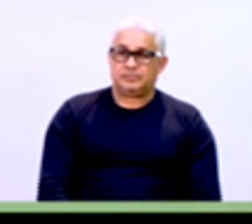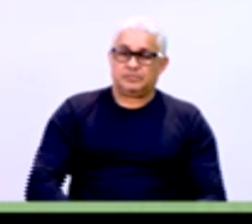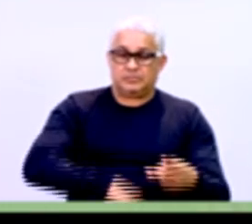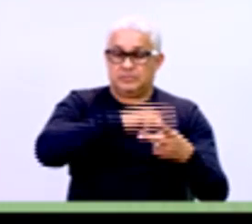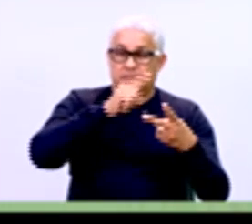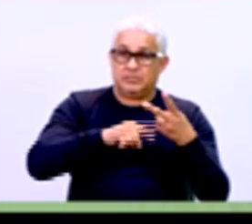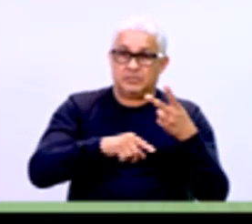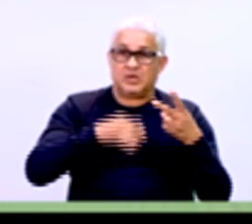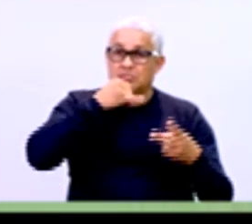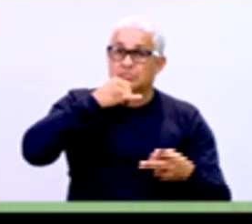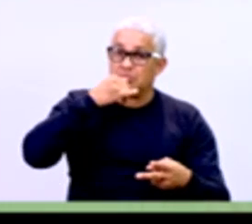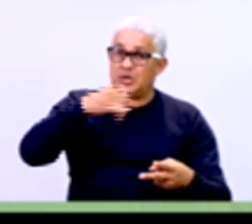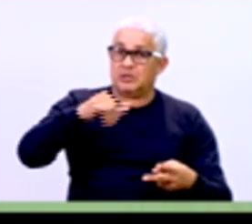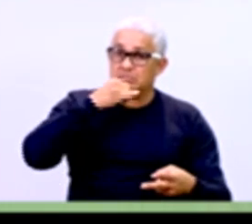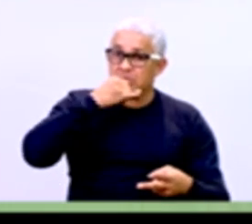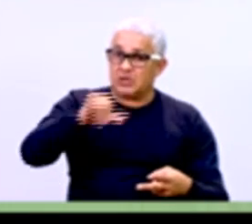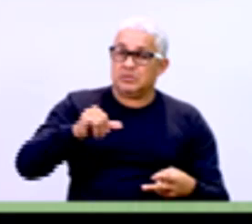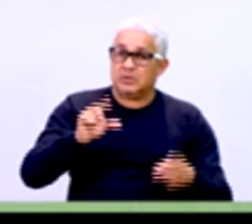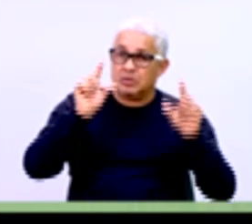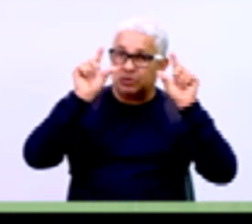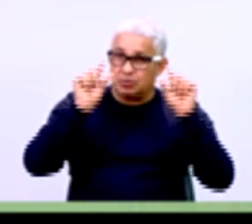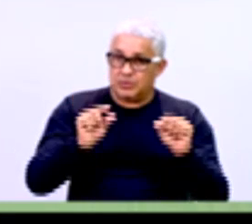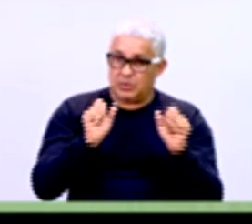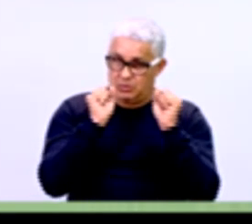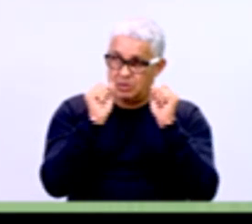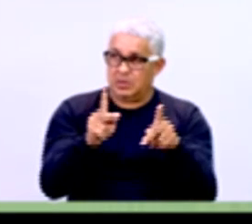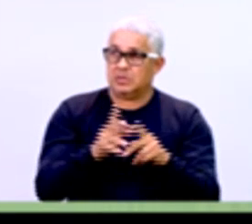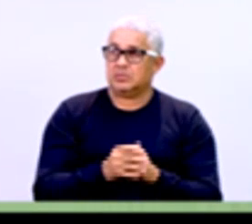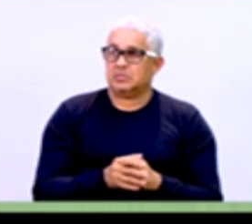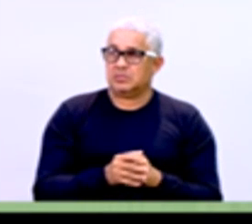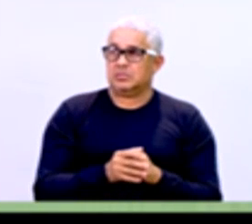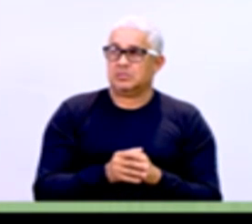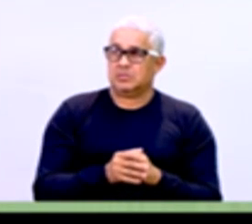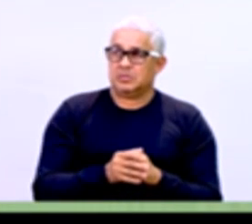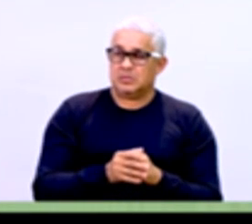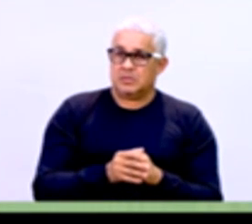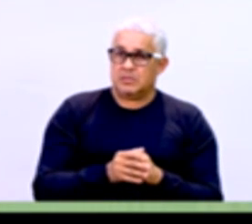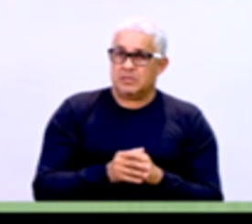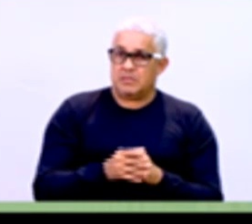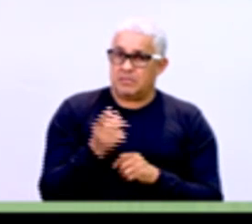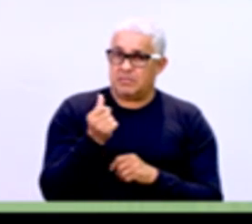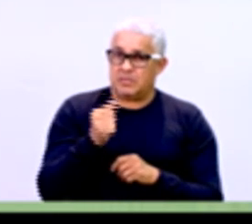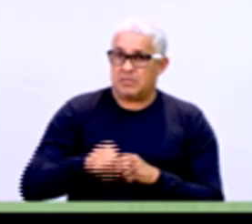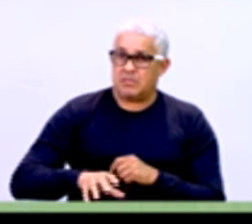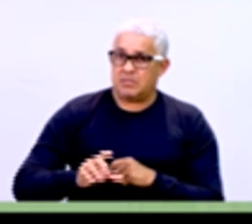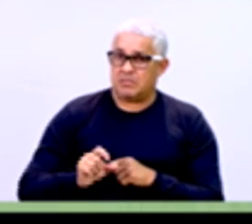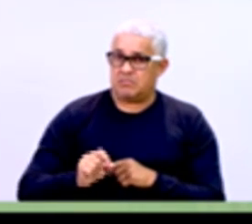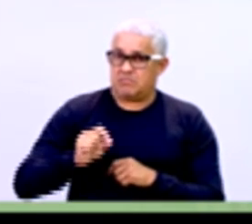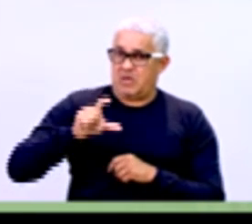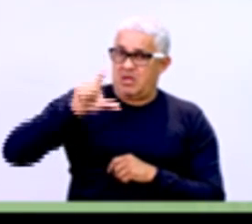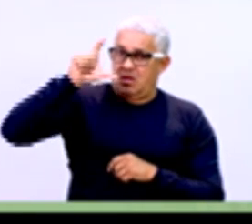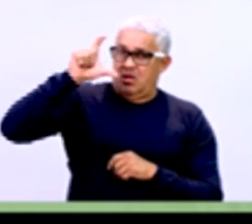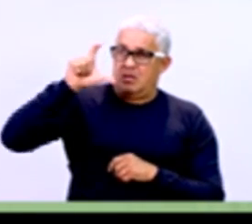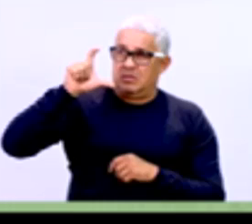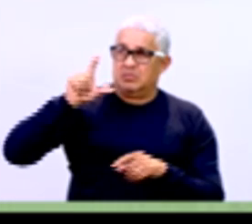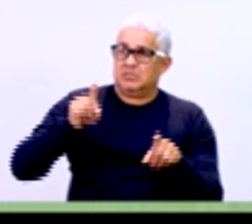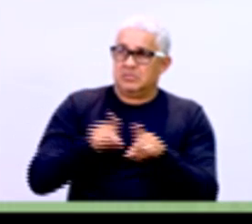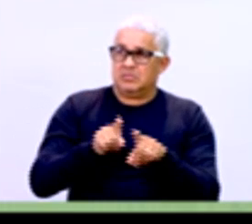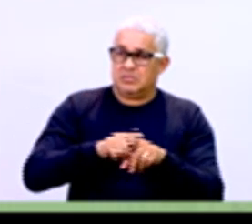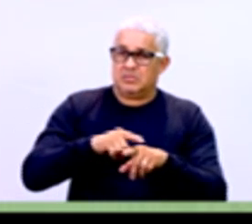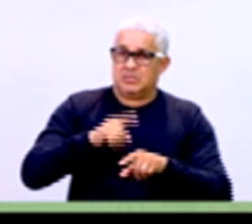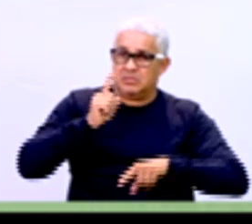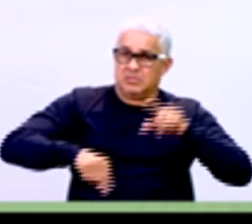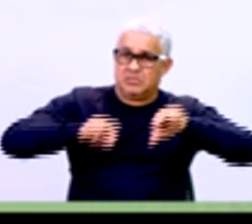Economia de energia, ok. Aumento do preço de seus produtos, e busca de matérias-primas com preços mais